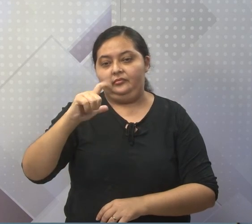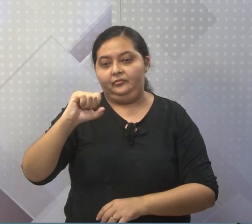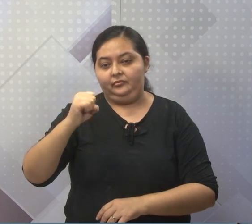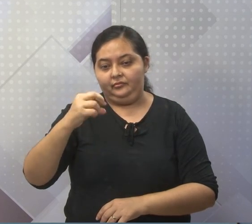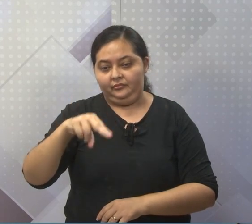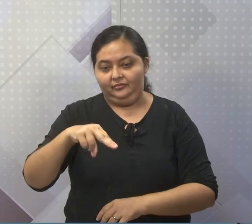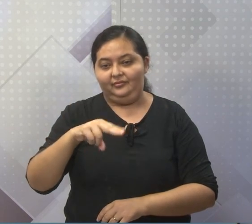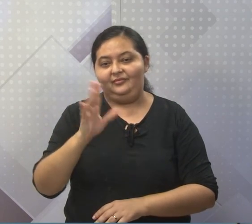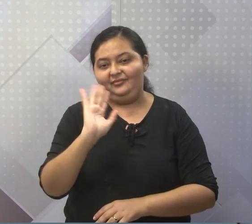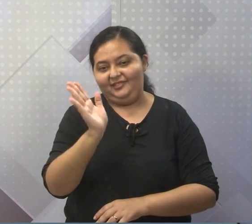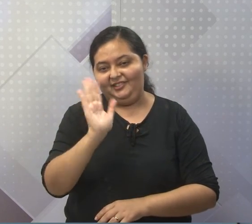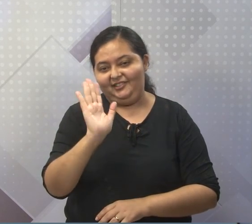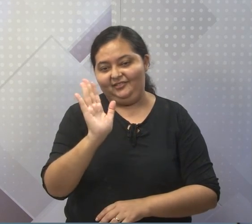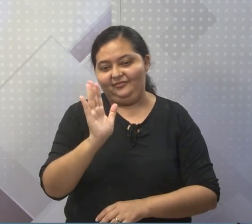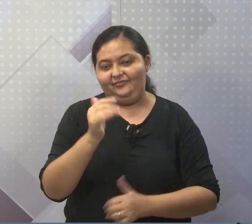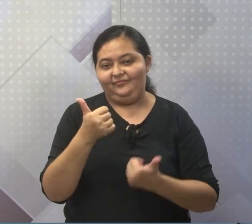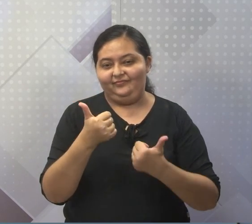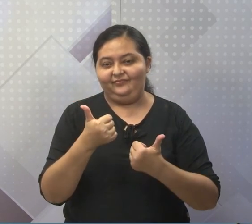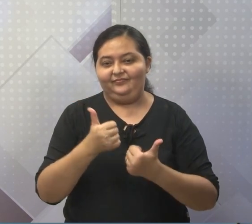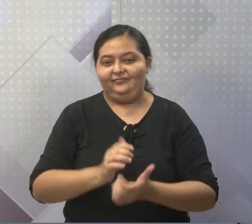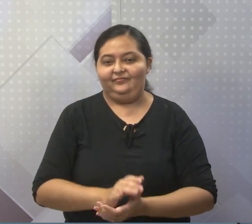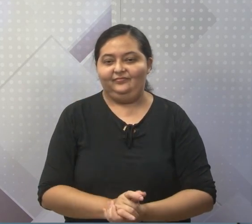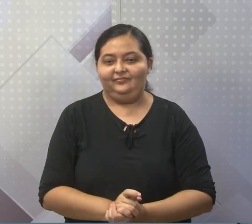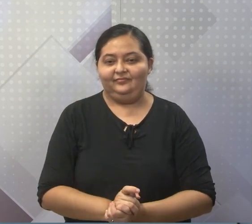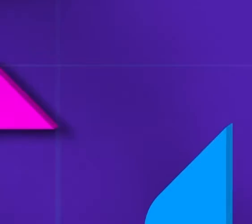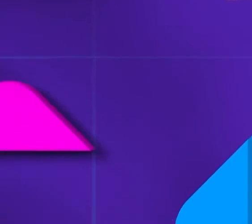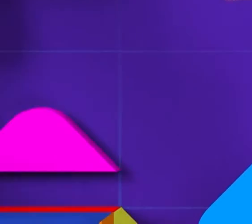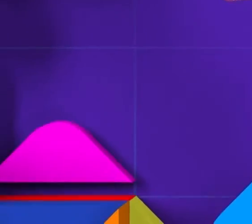o Ícaro e até a próxima valeu